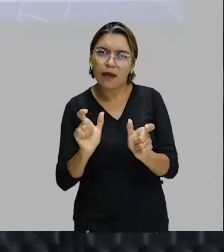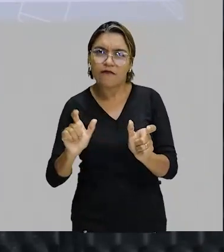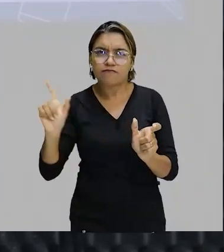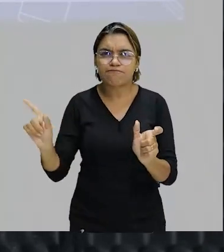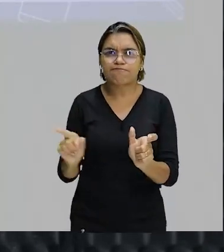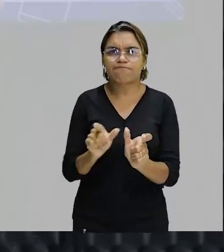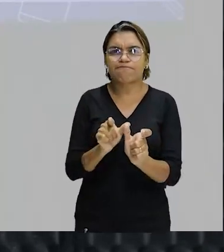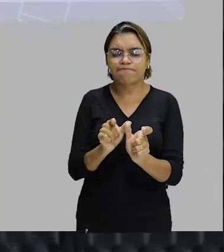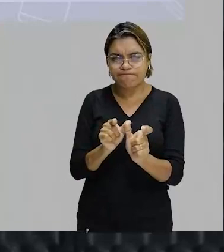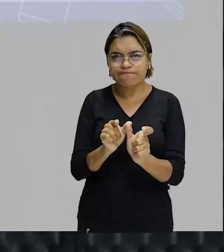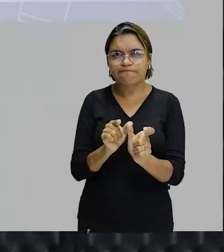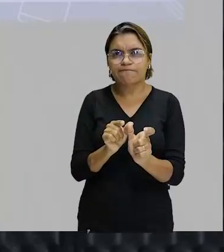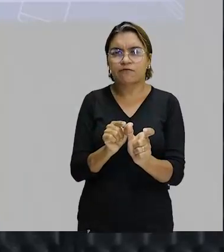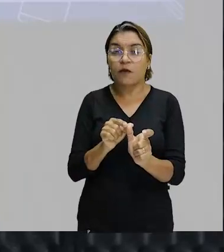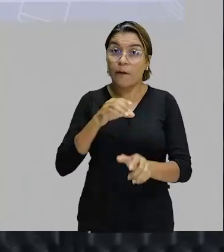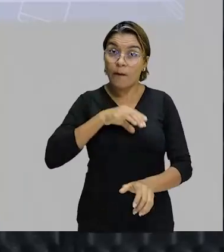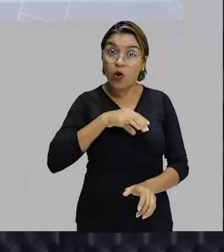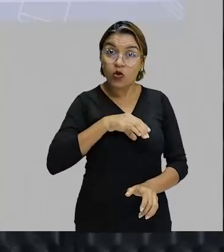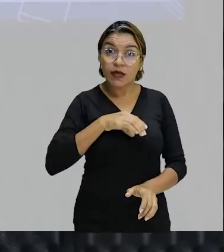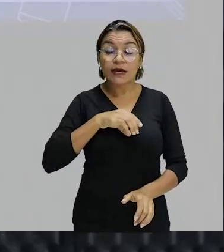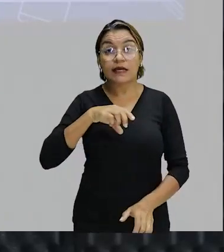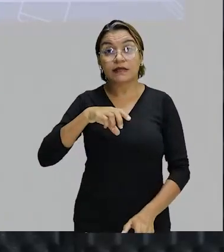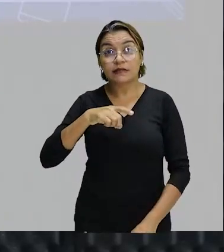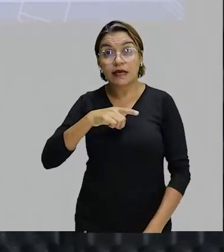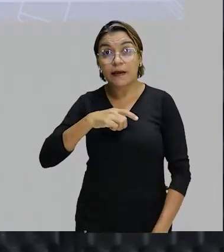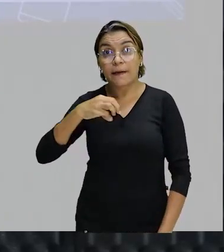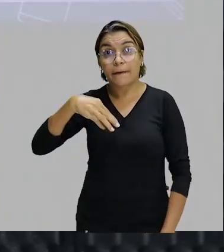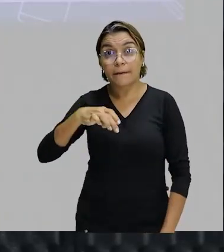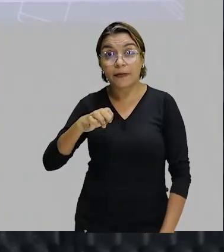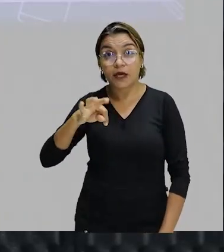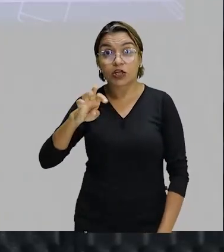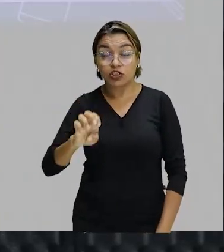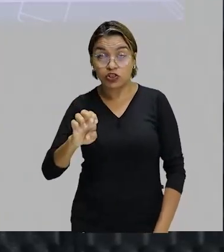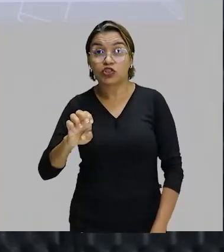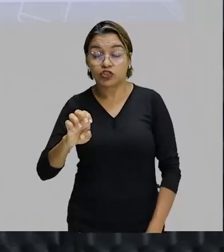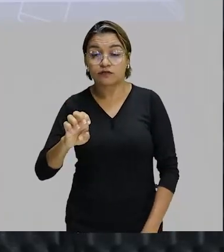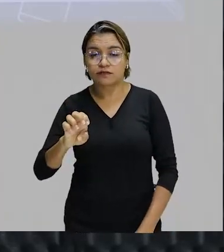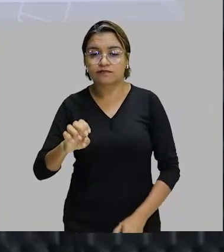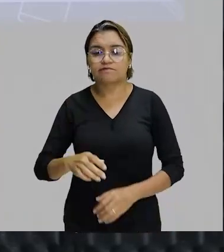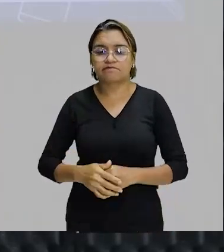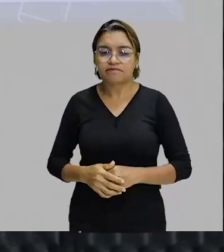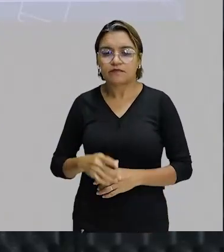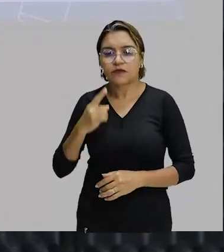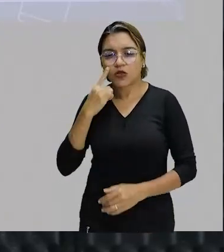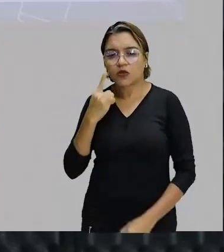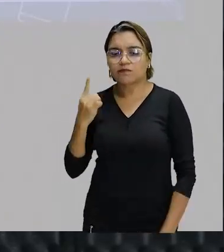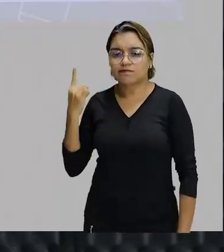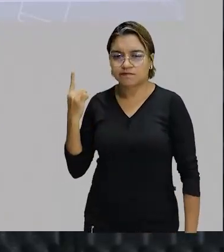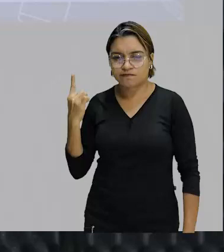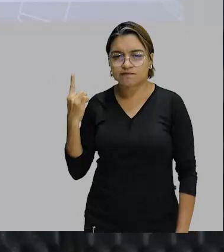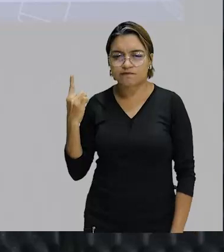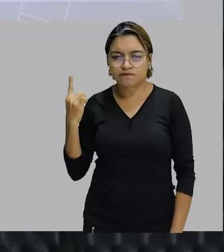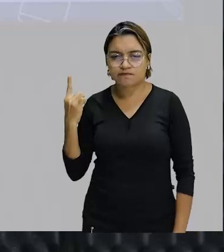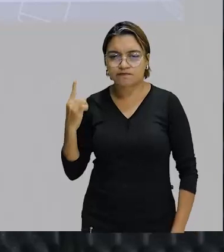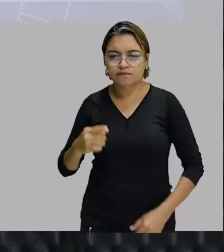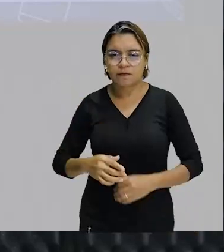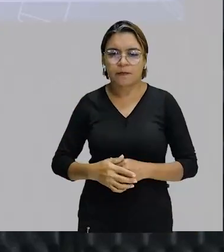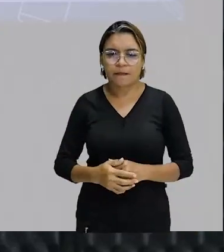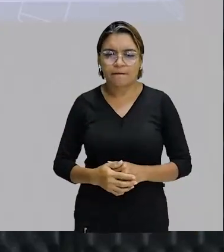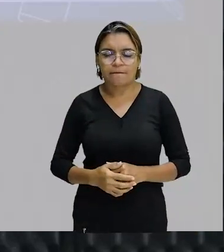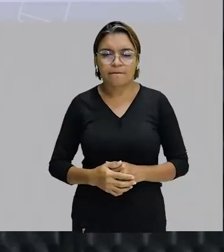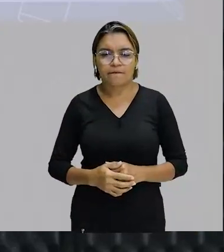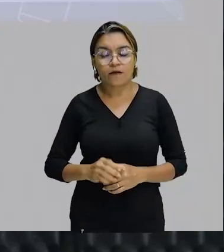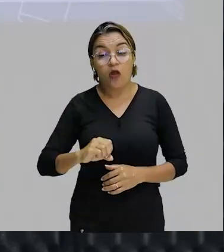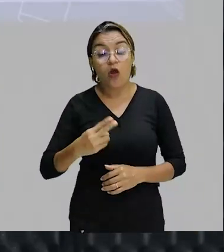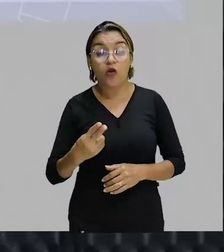desesperadamente, gently, gentilmente, correctly, corretamente, quickly, rapidamente. Ou